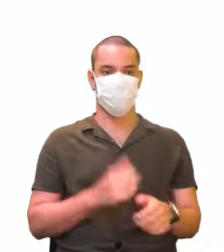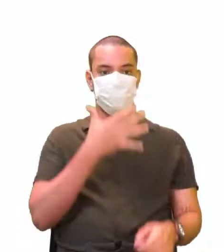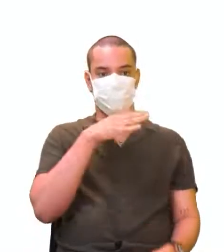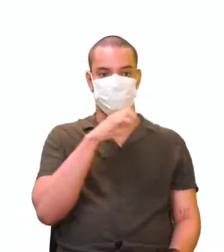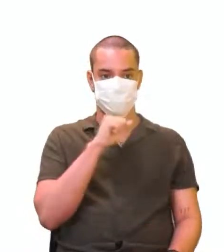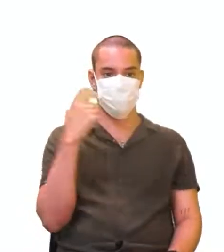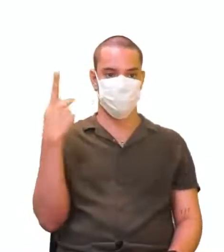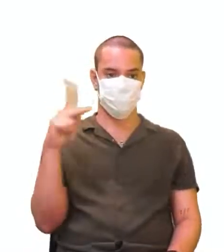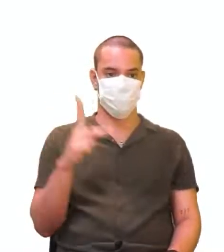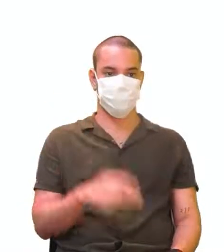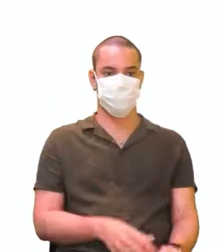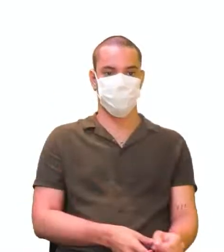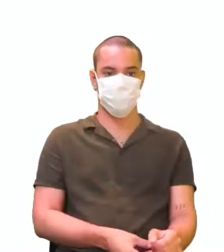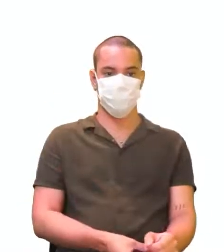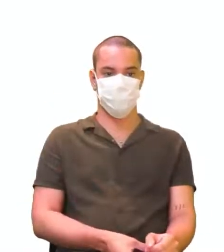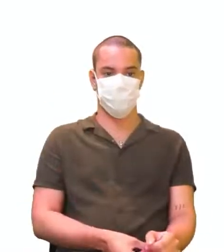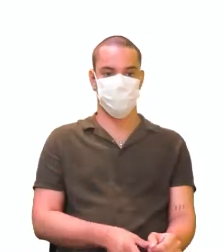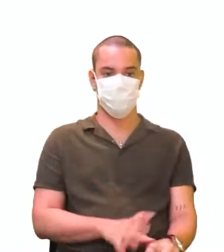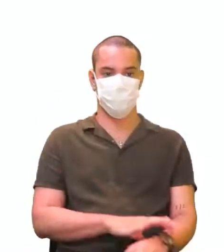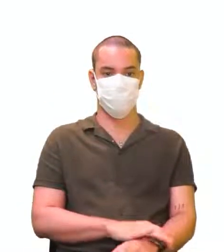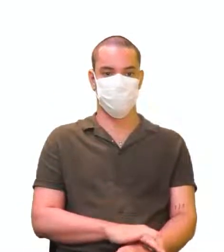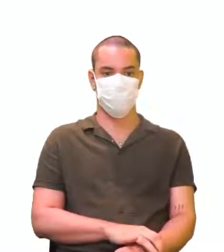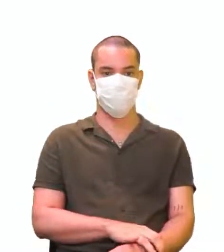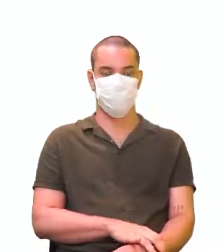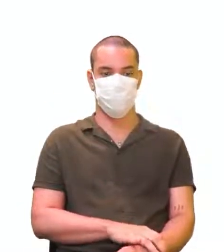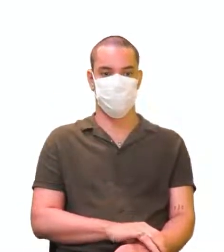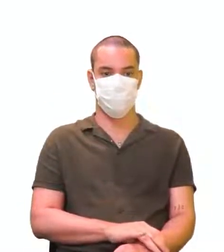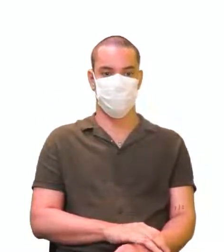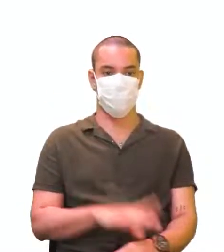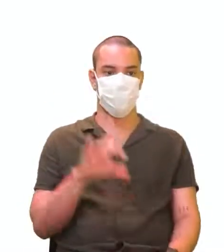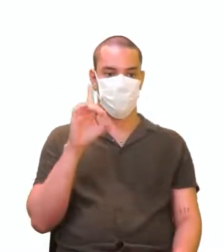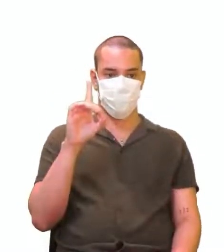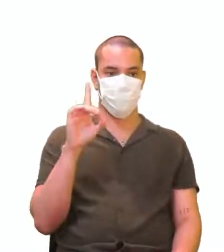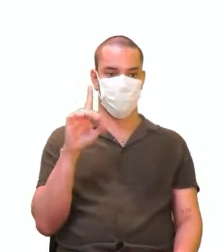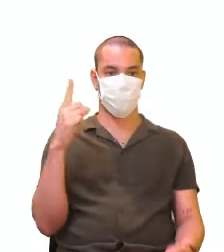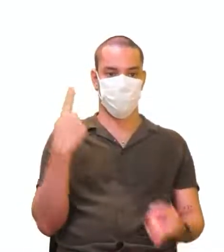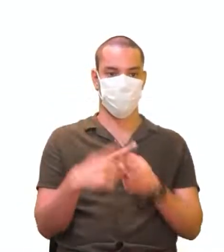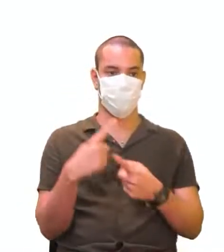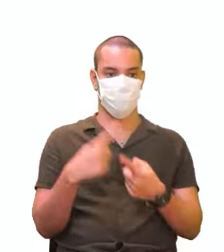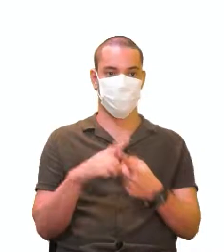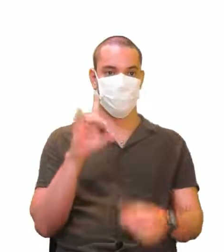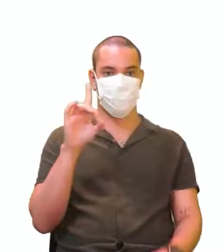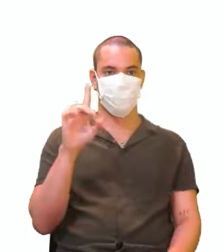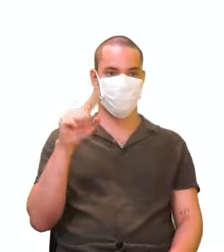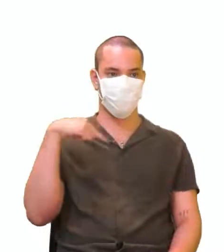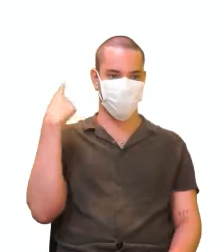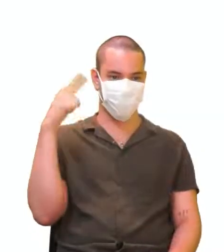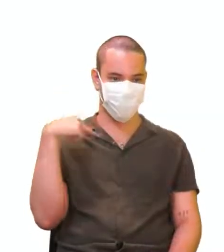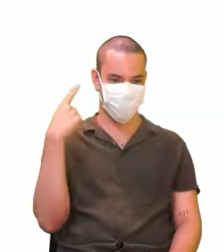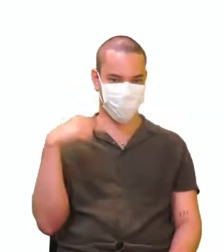pais dele. Letra D de dado. D de doido.